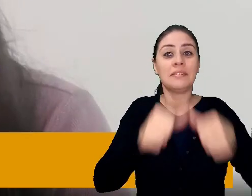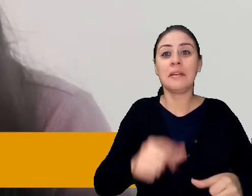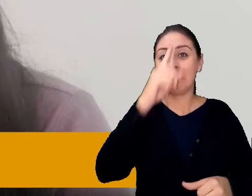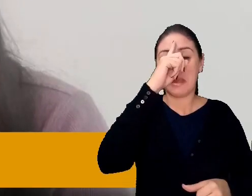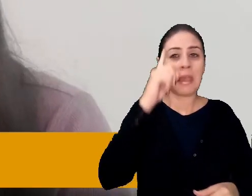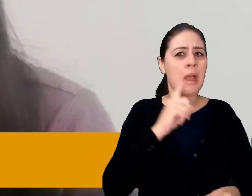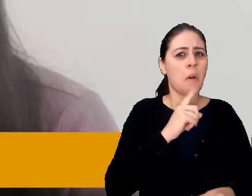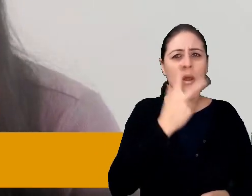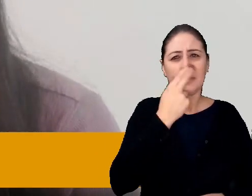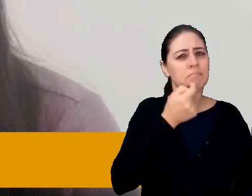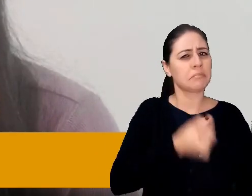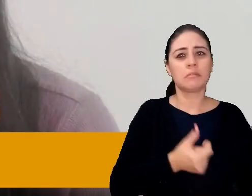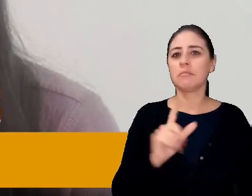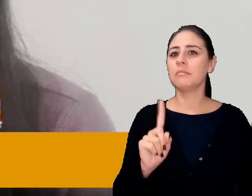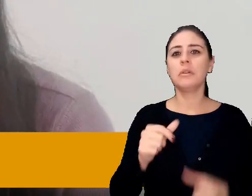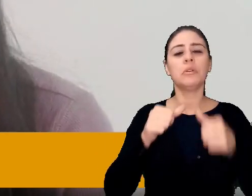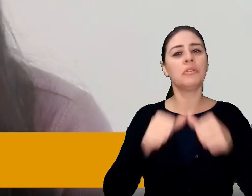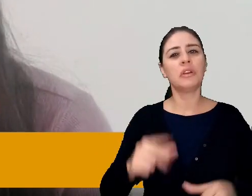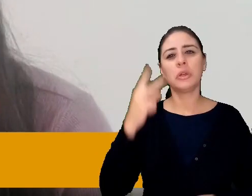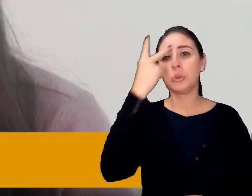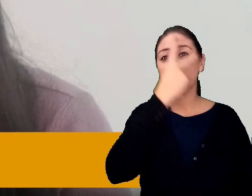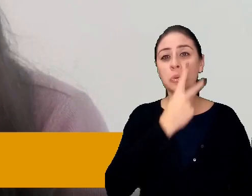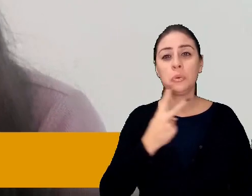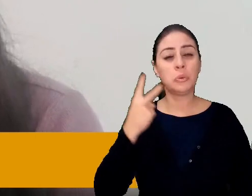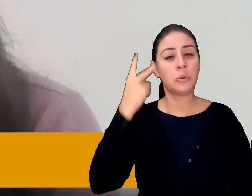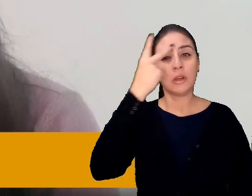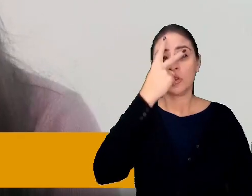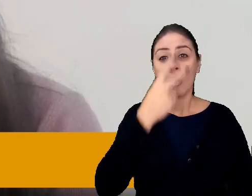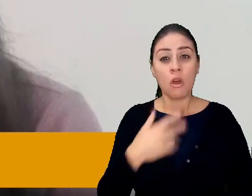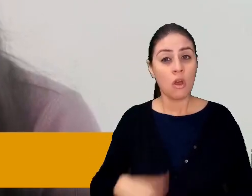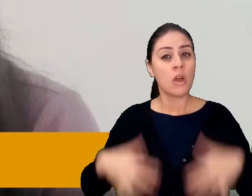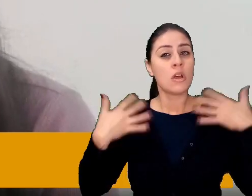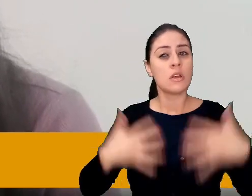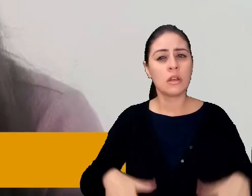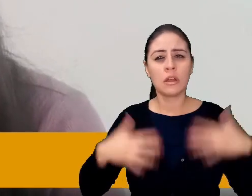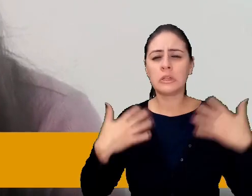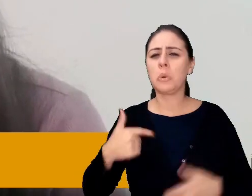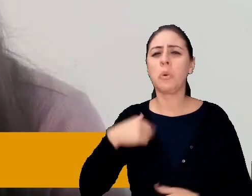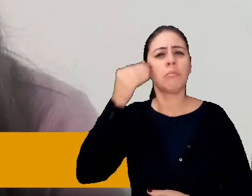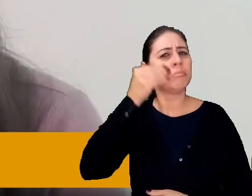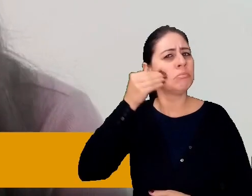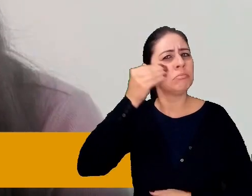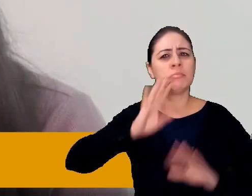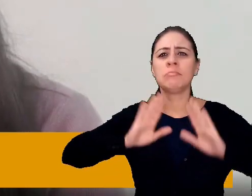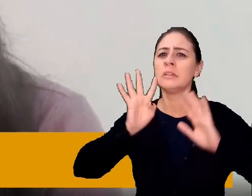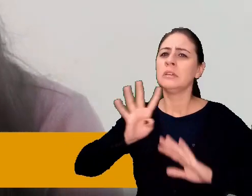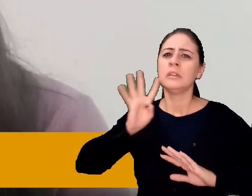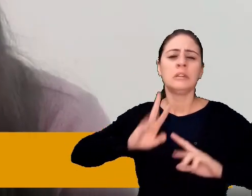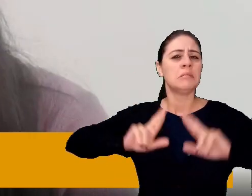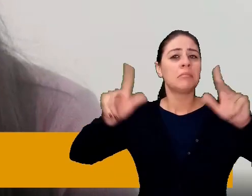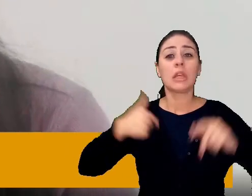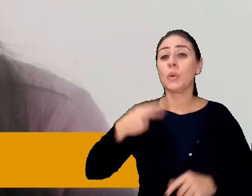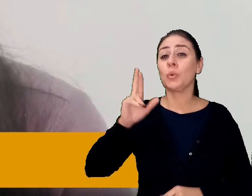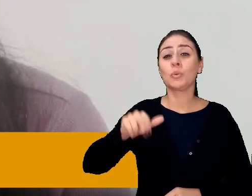2 horas lá dentro daquela barraca. Gente, eu tive uma experiência muito legal com aquela cuiã, assim, eu nunca tinha